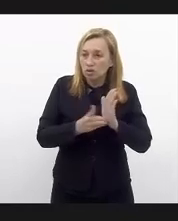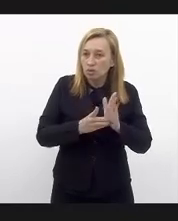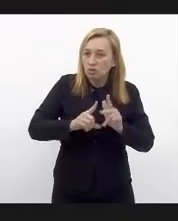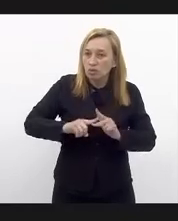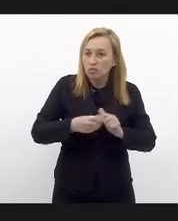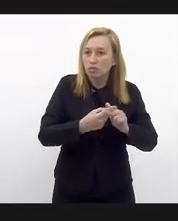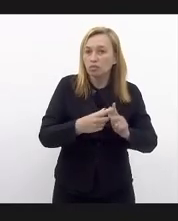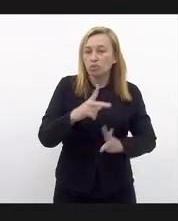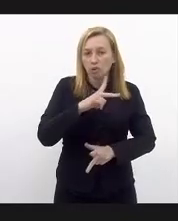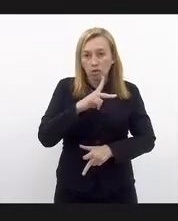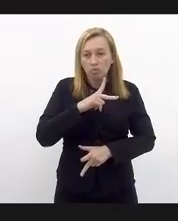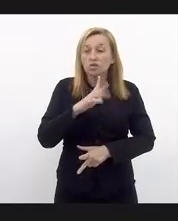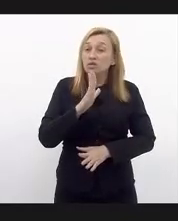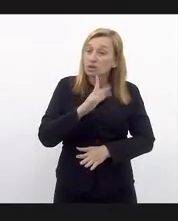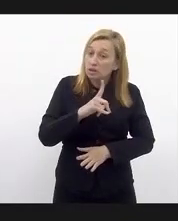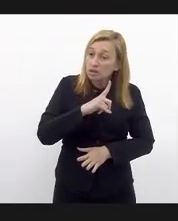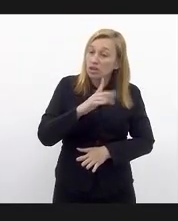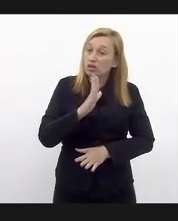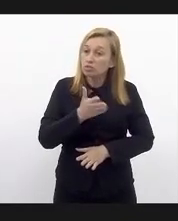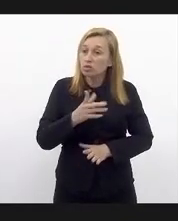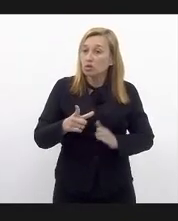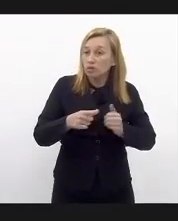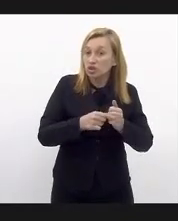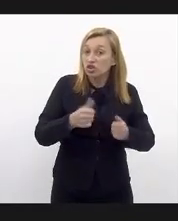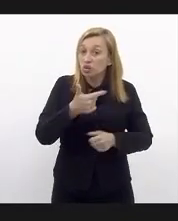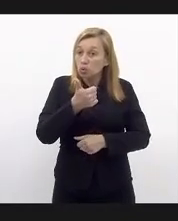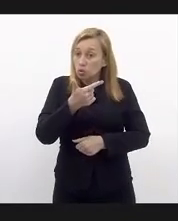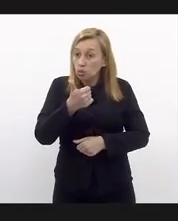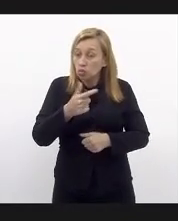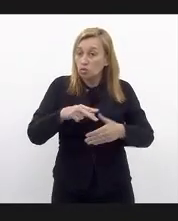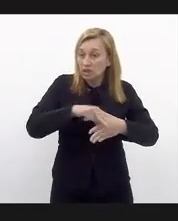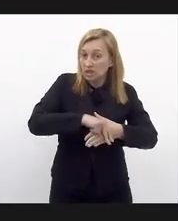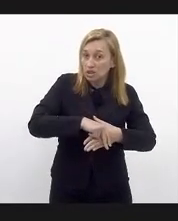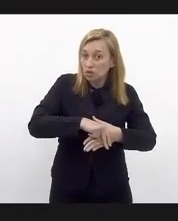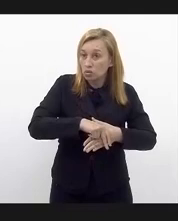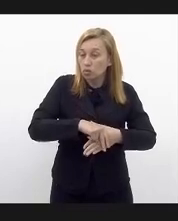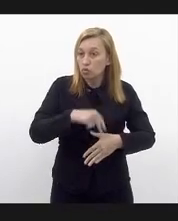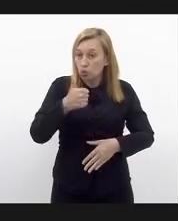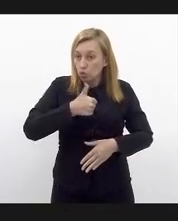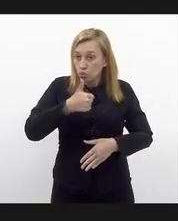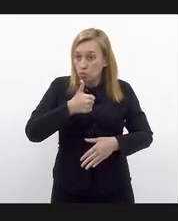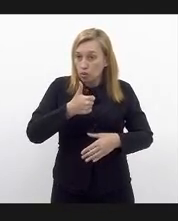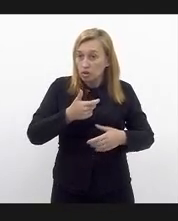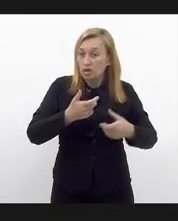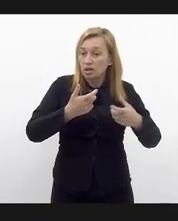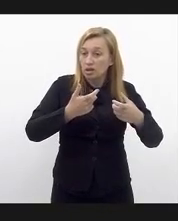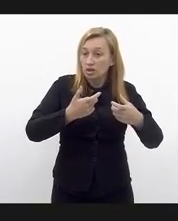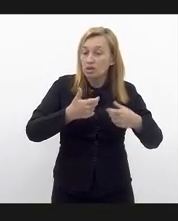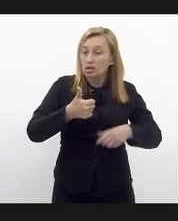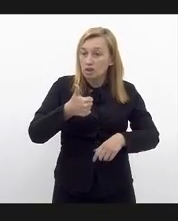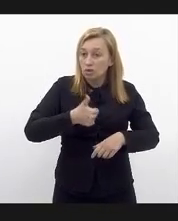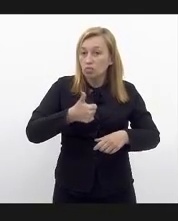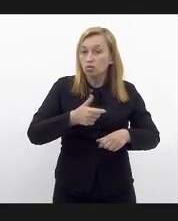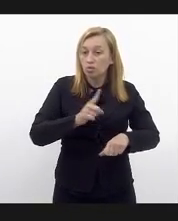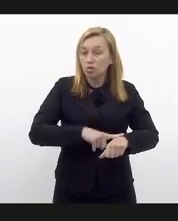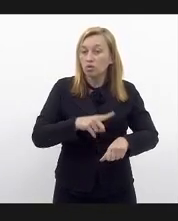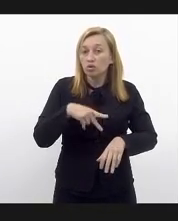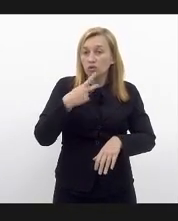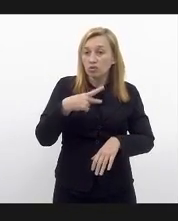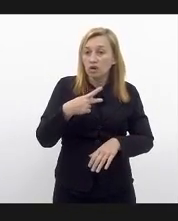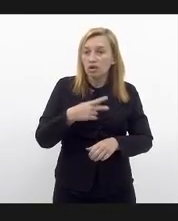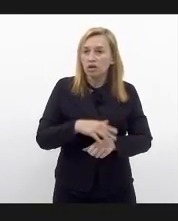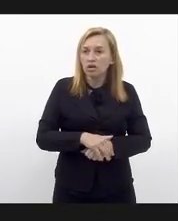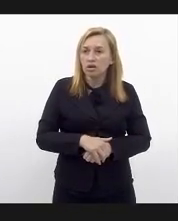regulamentador nós temos isso no artigo 12 inciso primeiro esses um na segunda parte quando ele